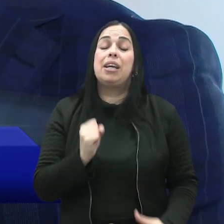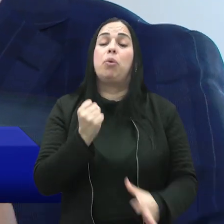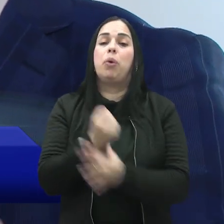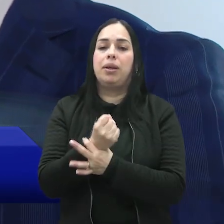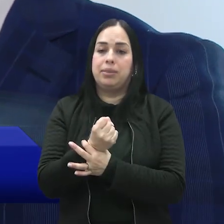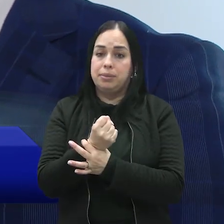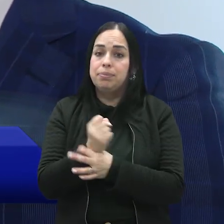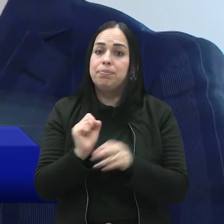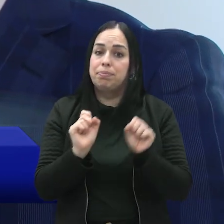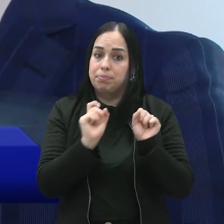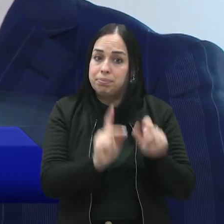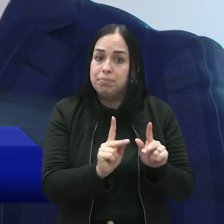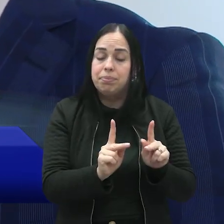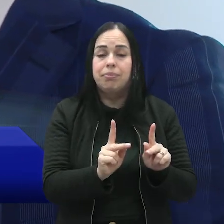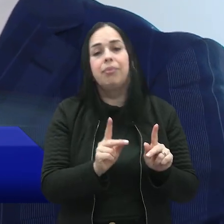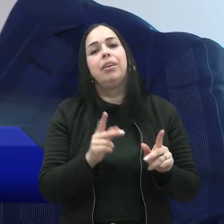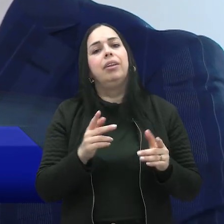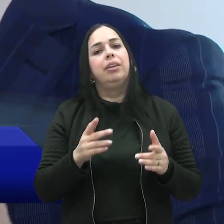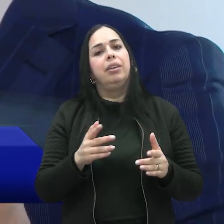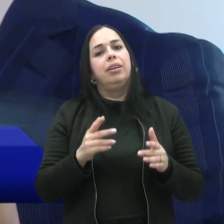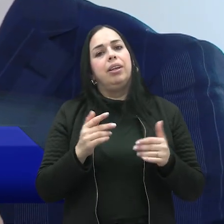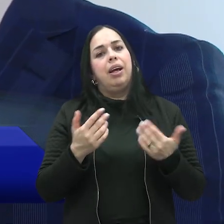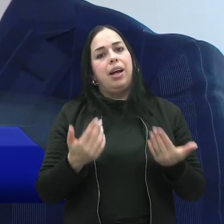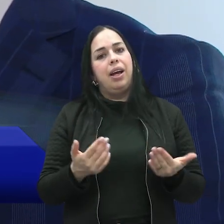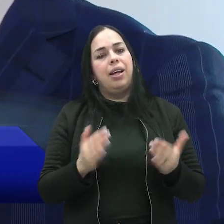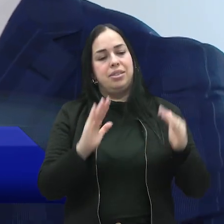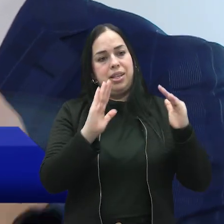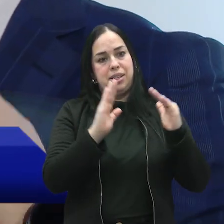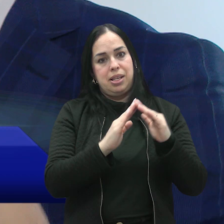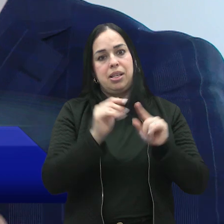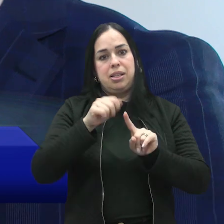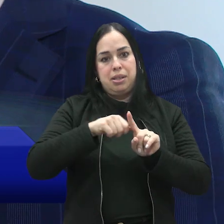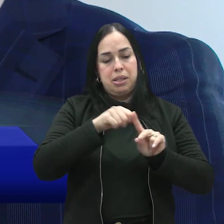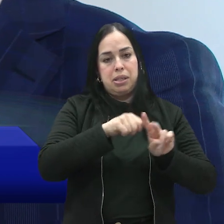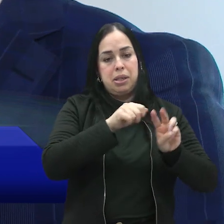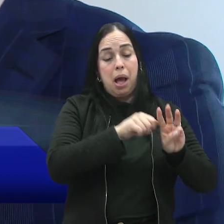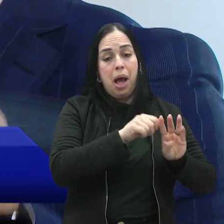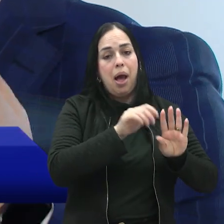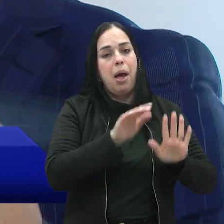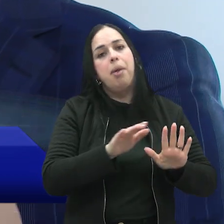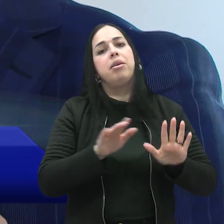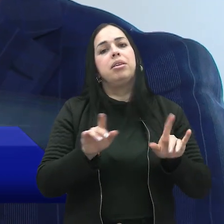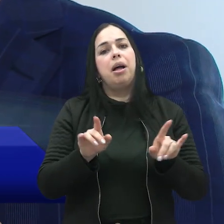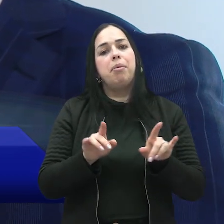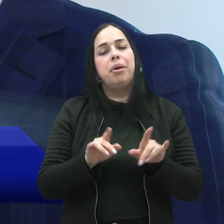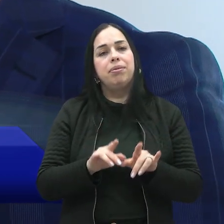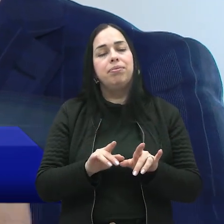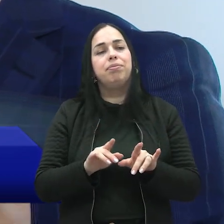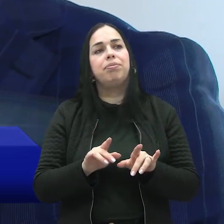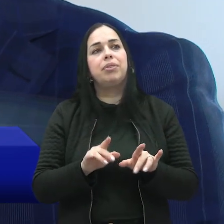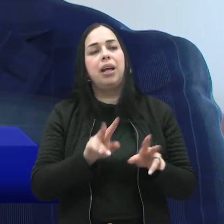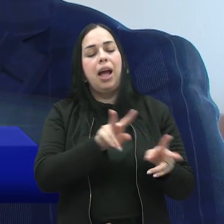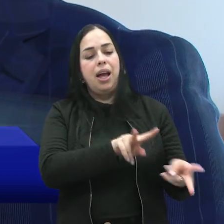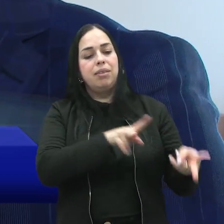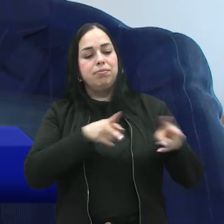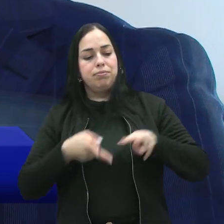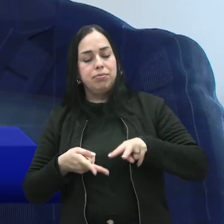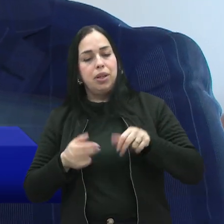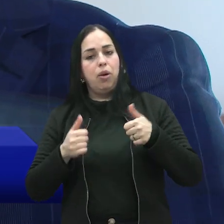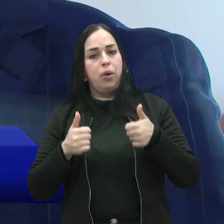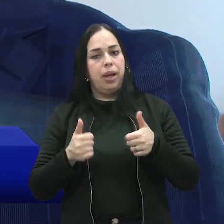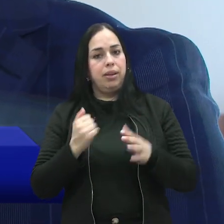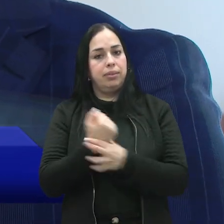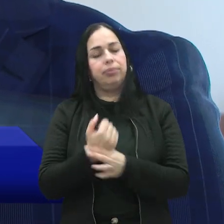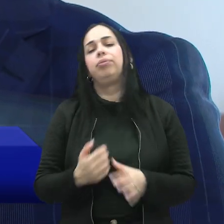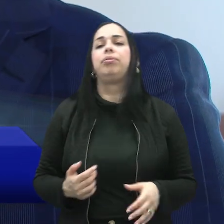de quando você financia, tá? Você fica com o imóvel financiado para você e uma maior garantia de o imóvel passar para você